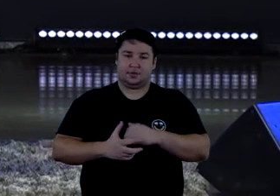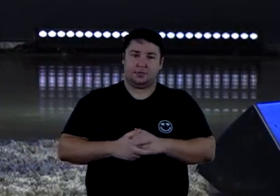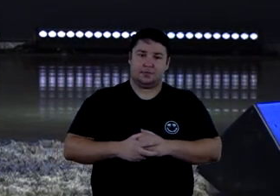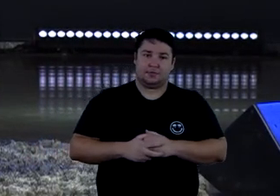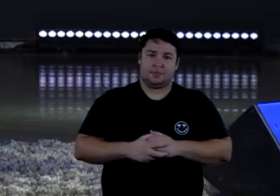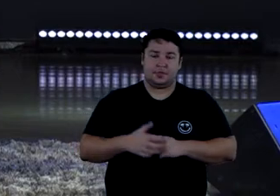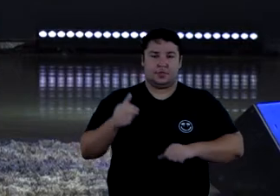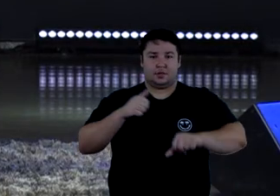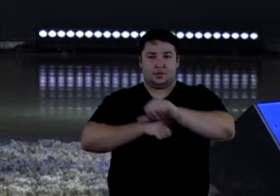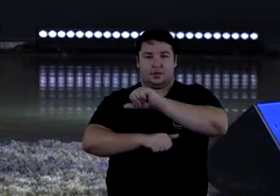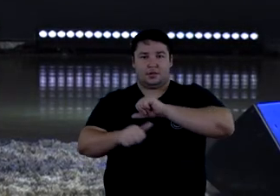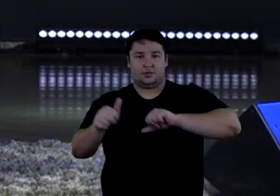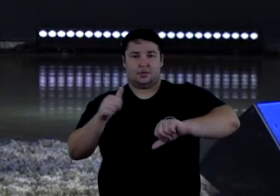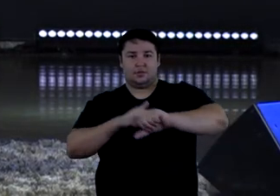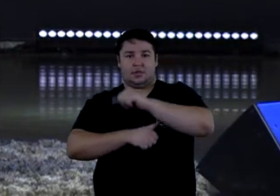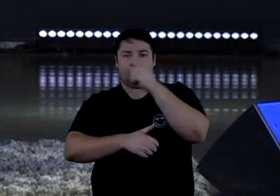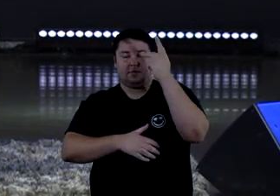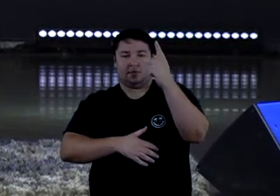De te transformar.